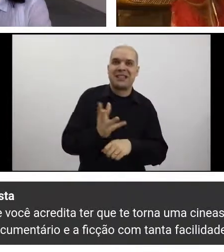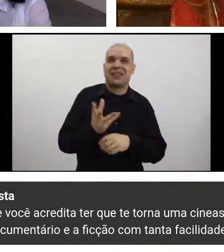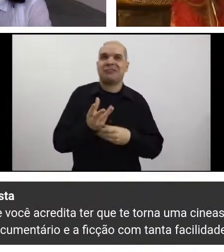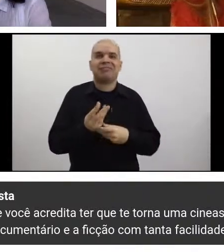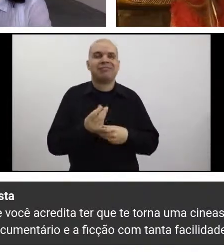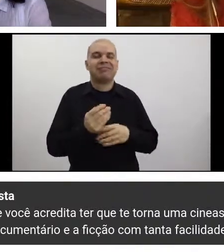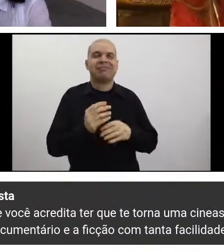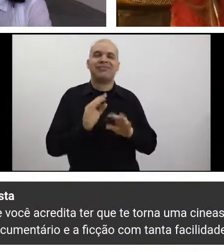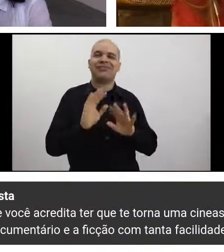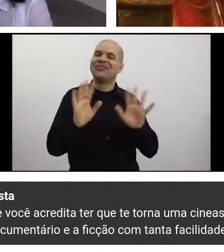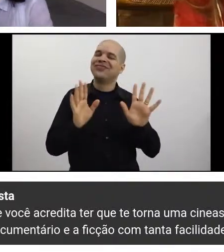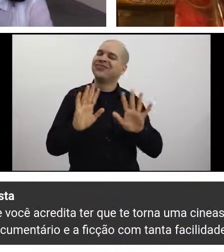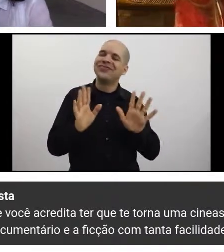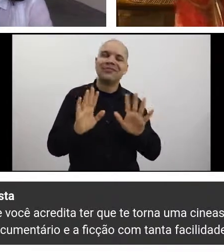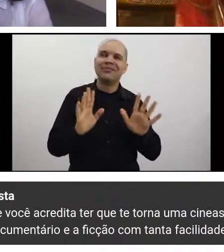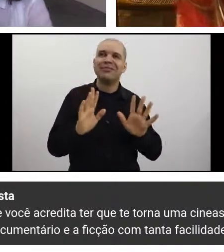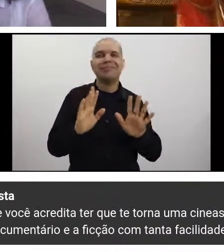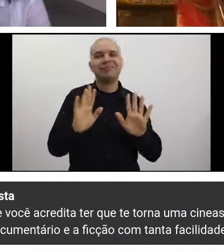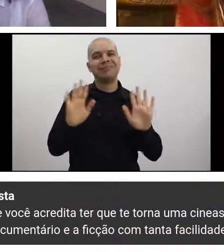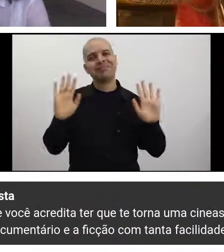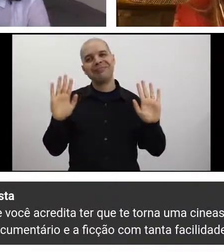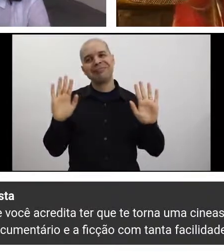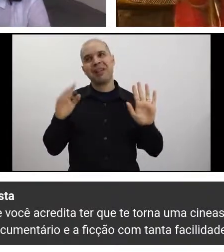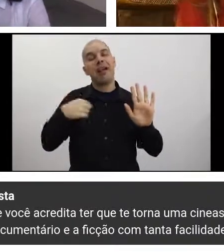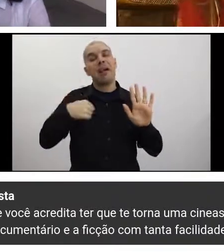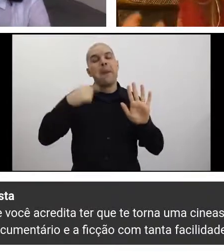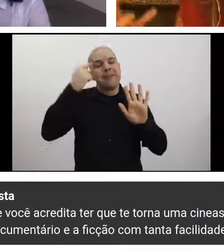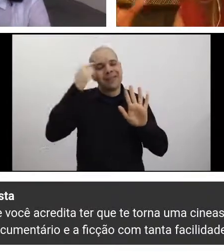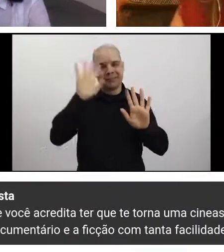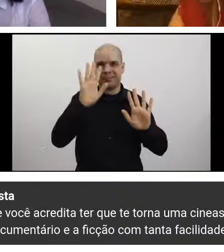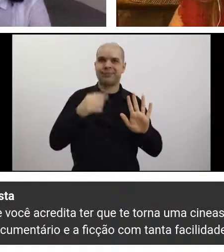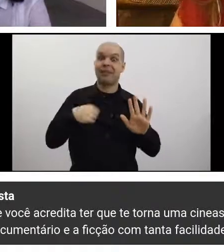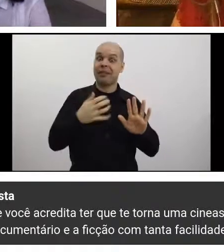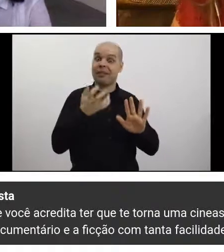essas escolhas, se o que eu vou fazer é um filme, se é...